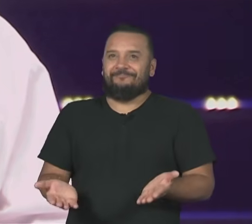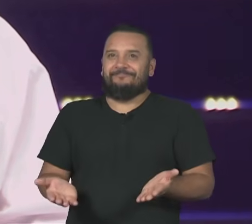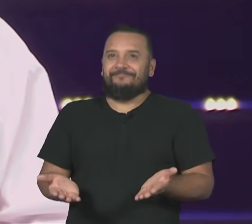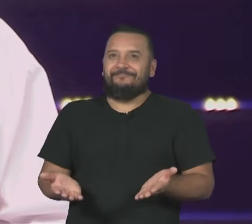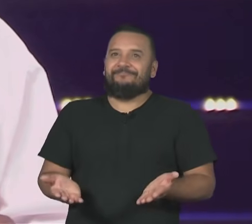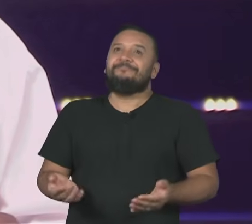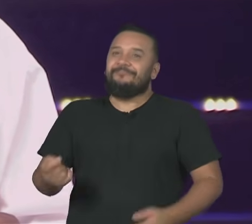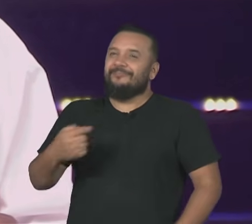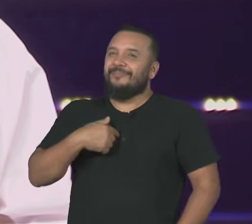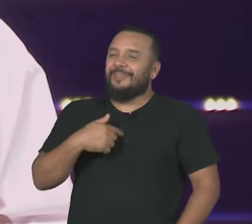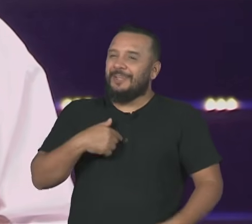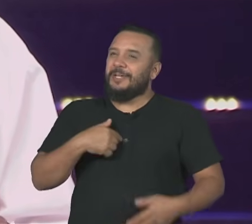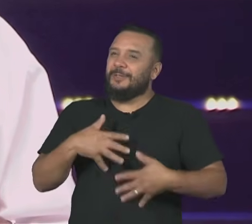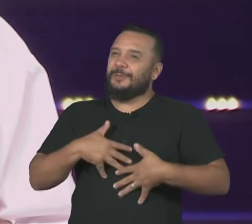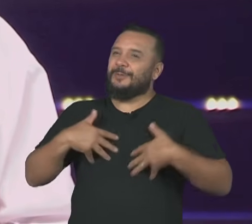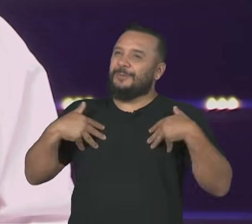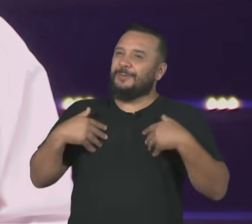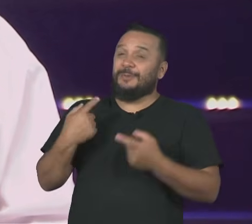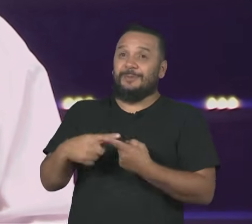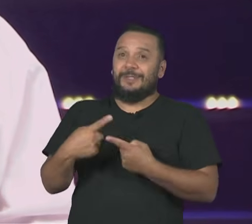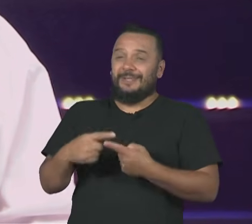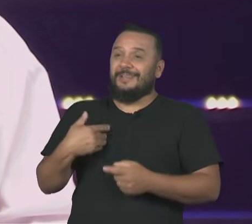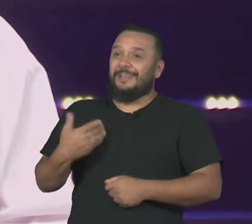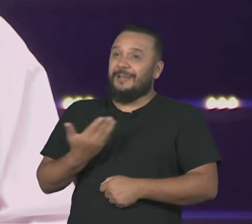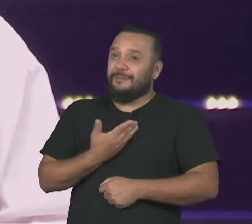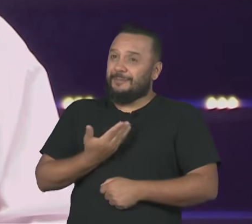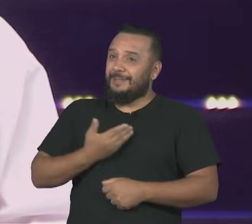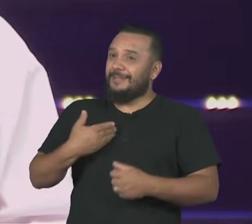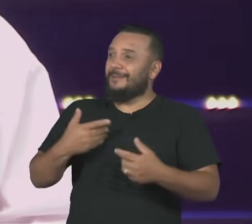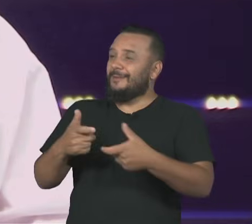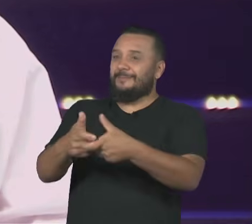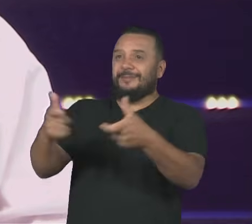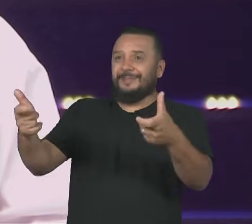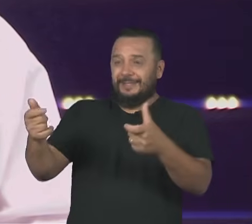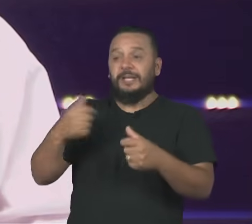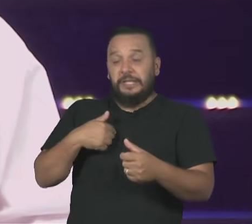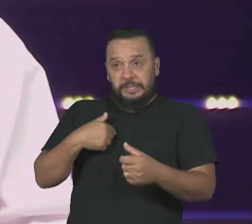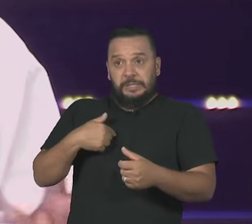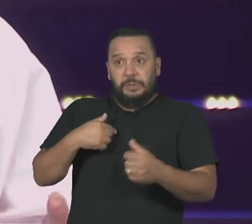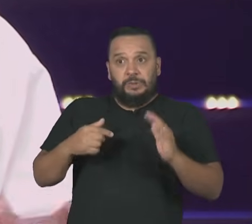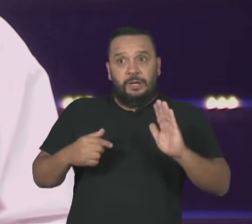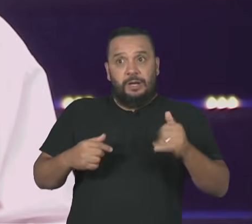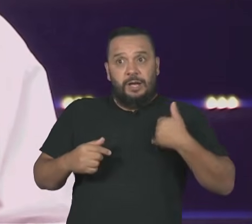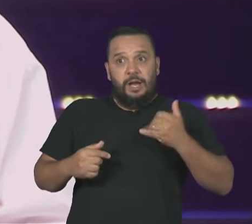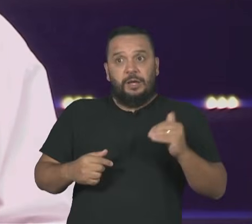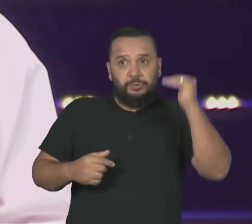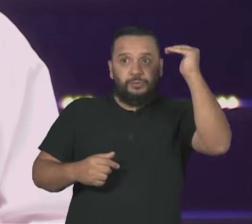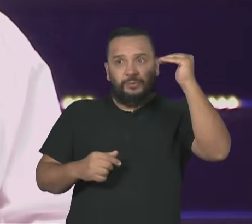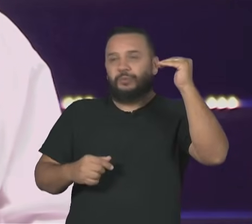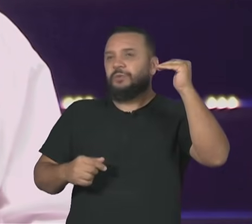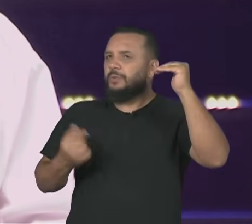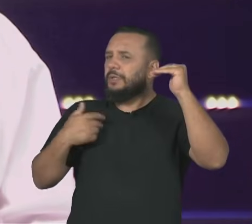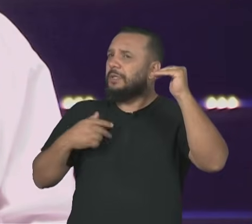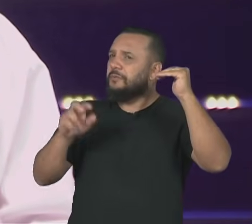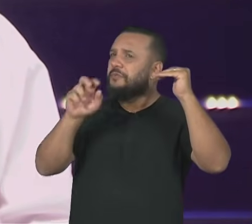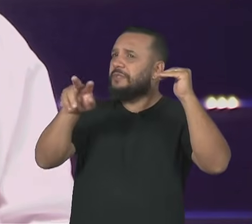E eu tinha maior orgulho de ver que os meus amigos, a maioria deles, depois que eu me tornei adulto, assim, eu fiquei com muito orgulho